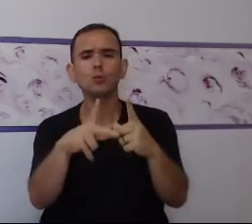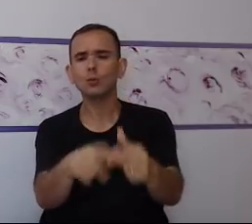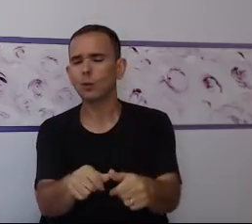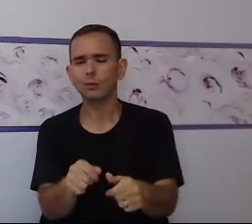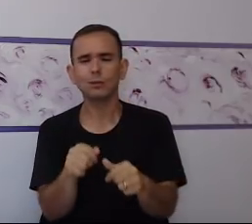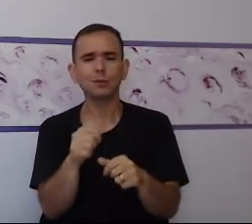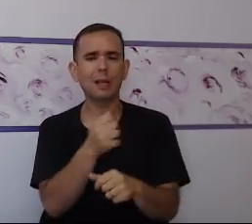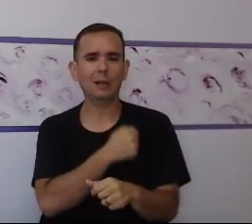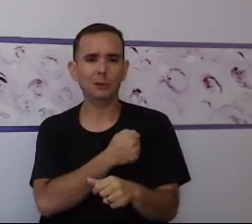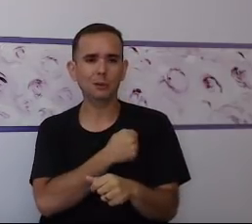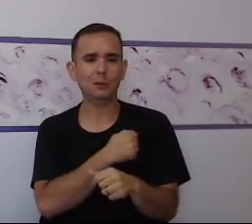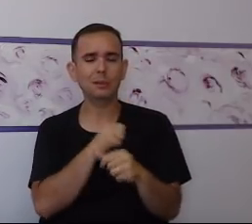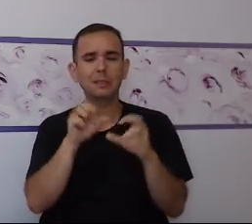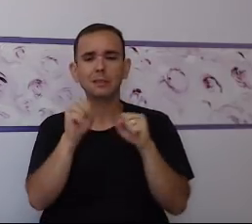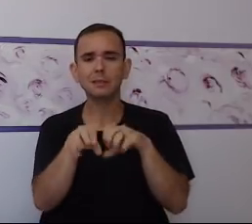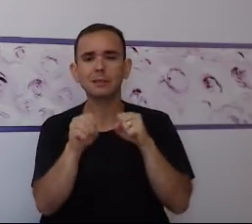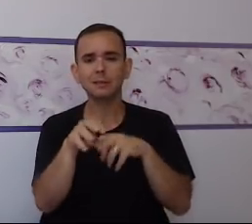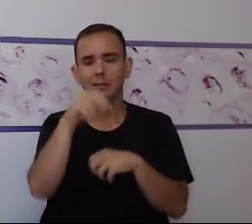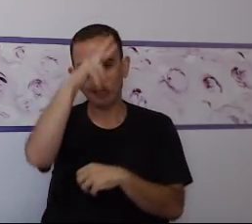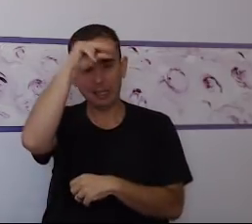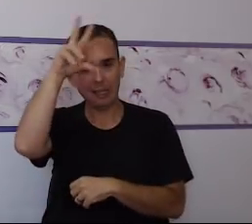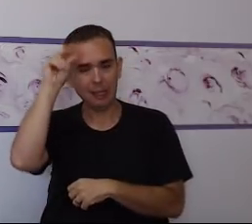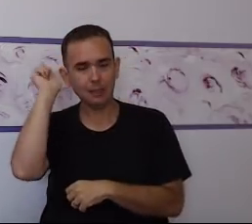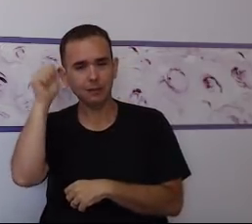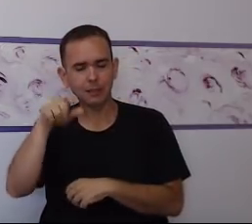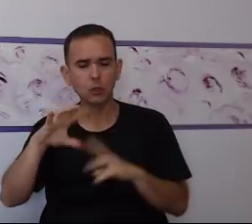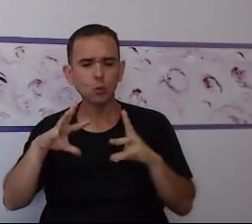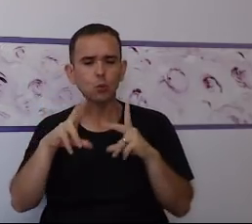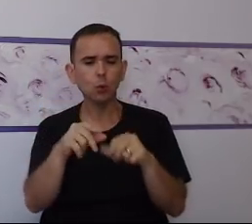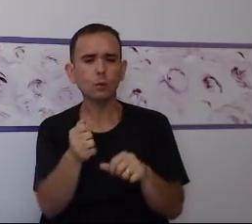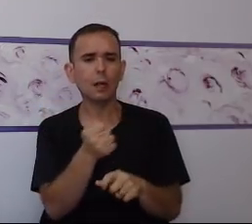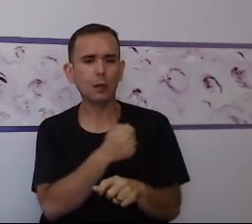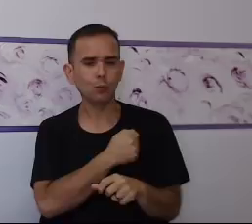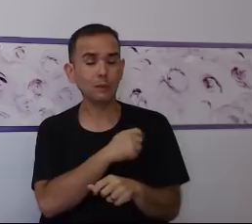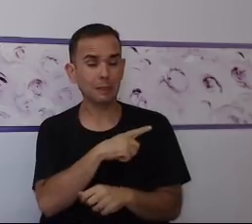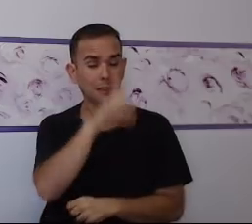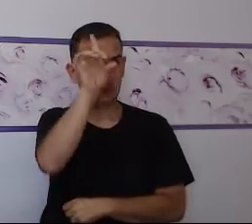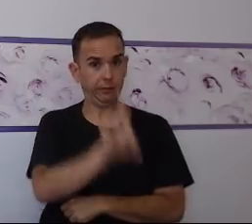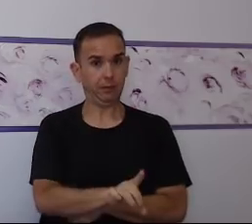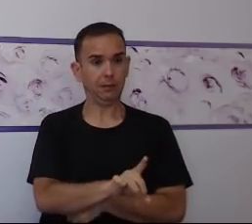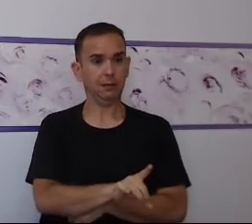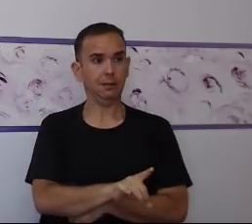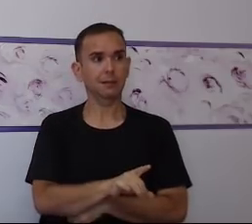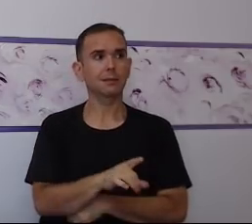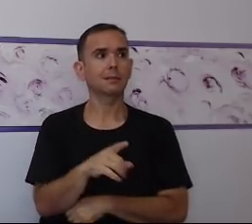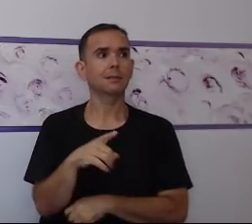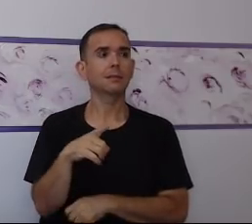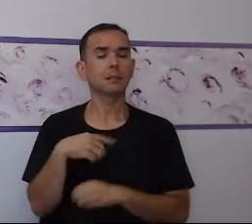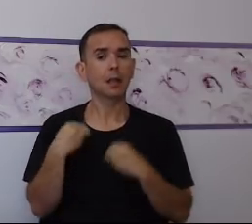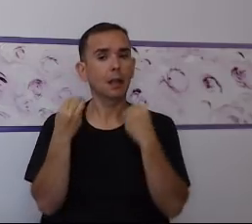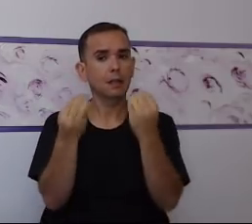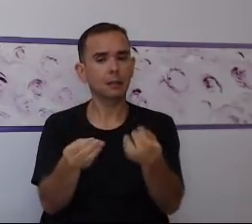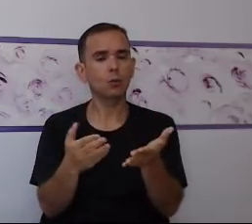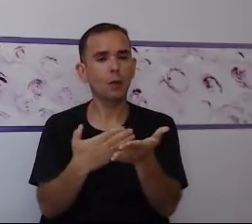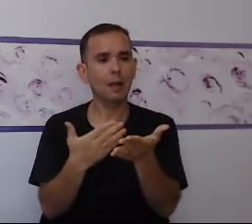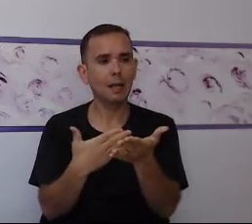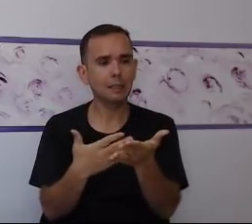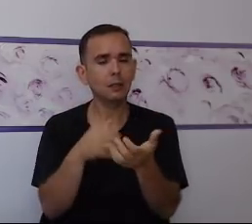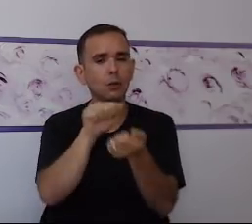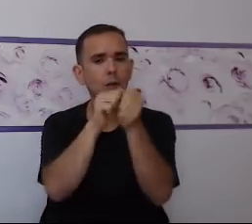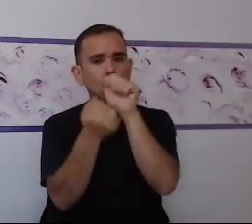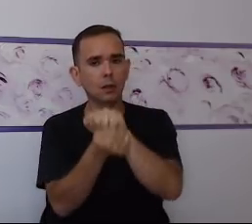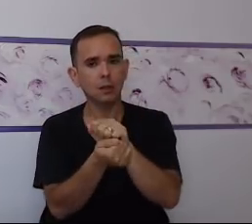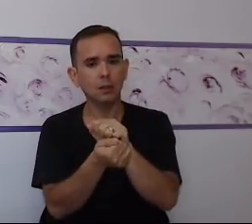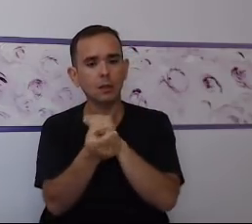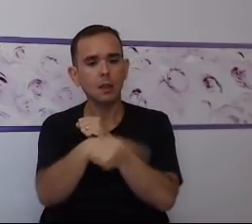municipal de ensino receberam o caderno. Então, todos os nossos alunos com deficiência receber os cadernos com adequações